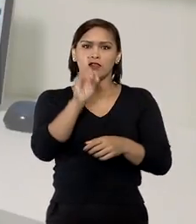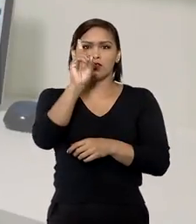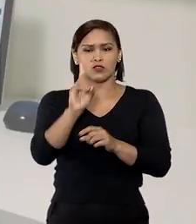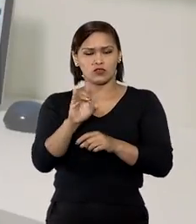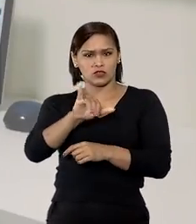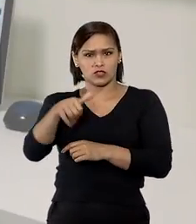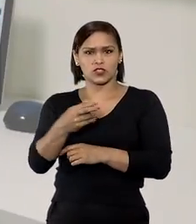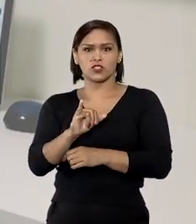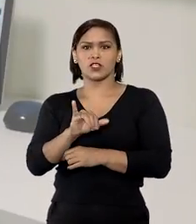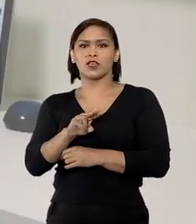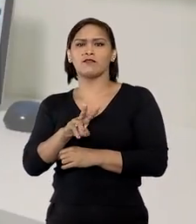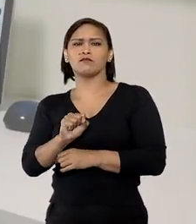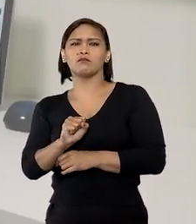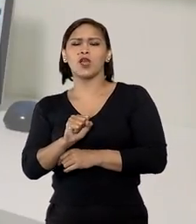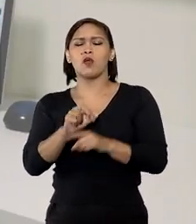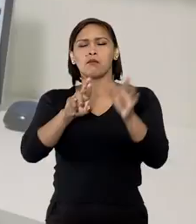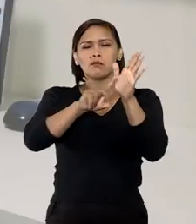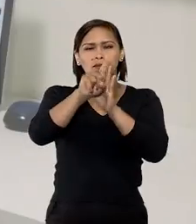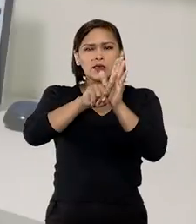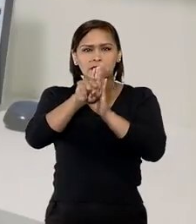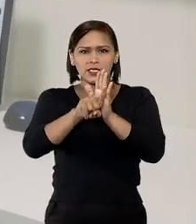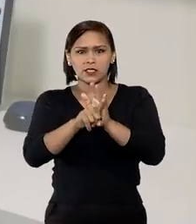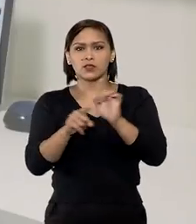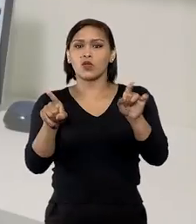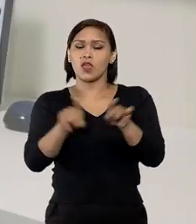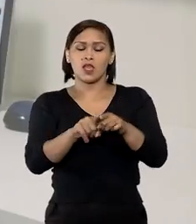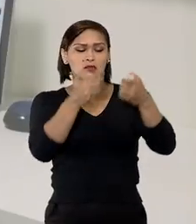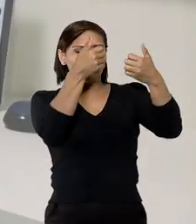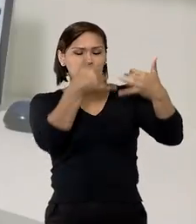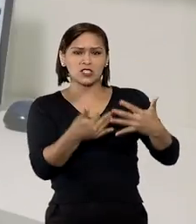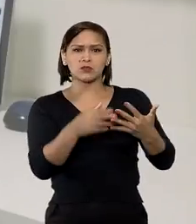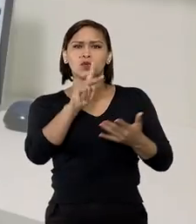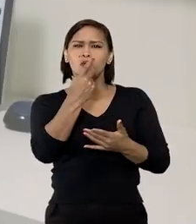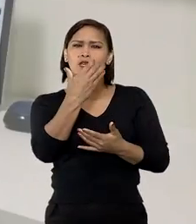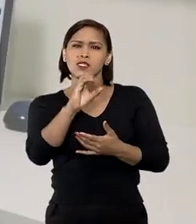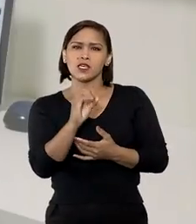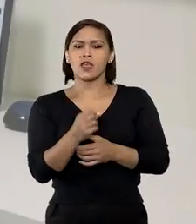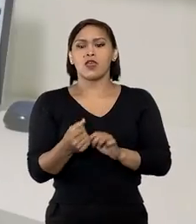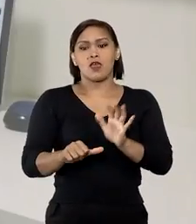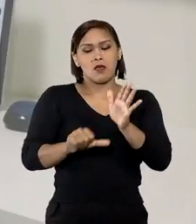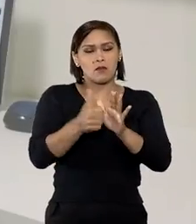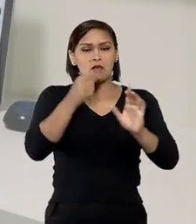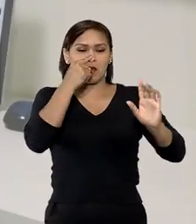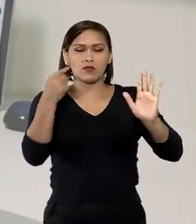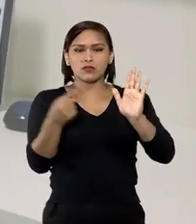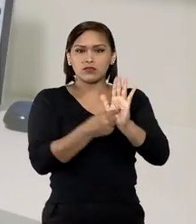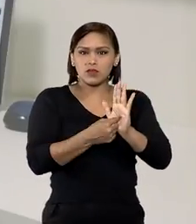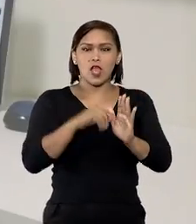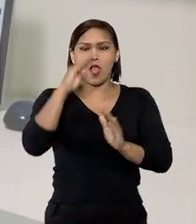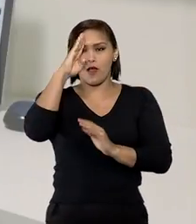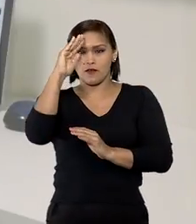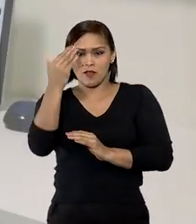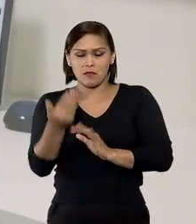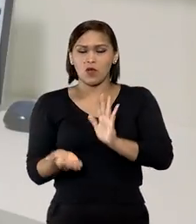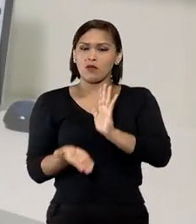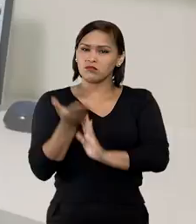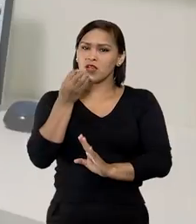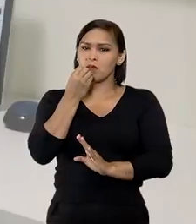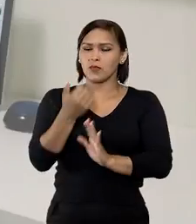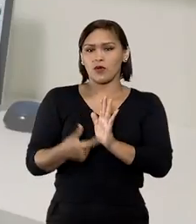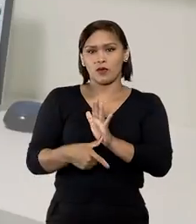Ivis mas por um perito judicial o Marcos ele alegou que o réu é primário famoso tem bons antecedentes